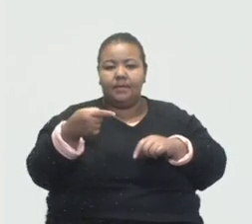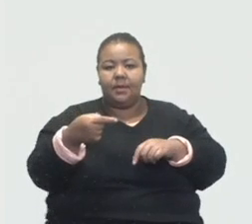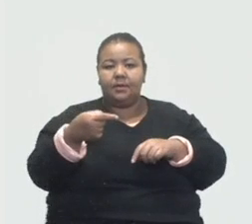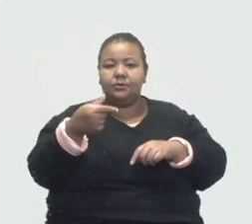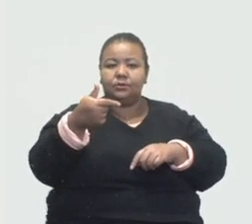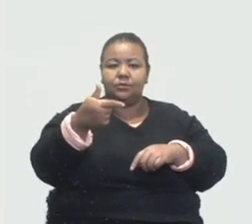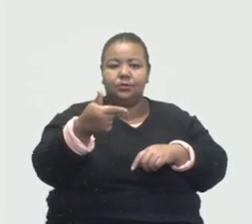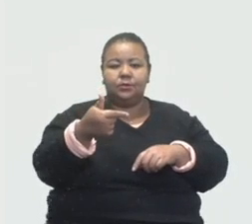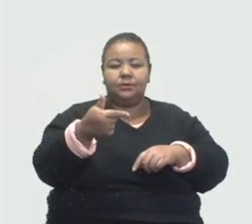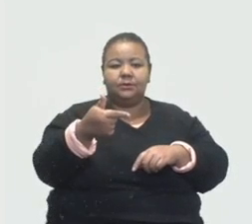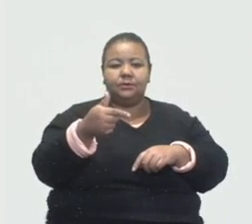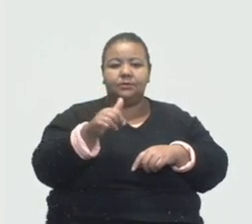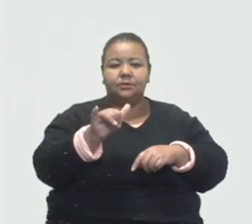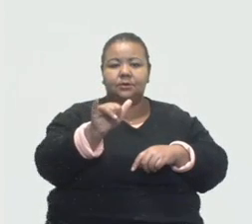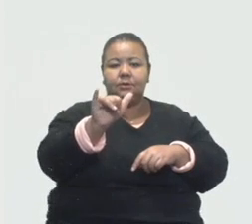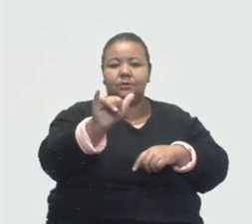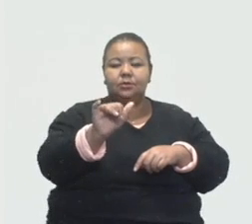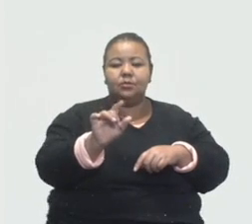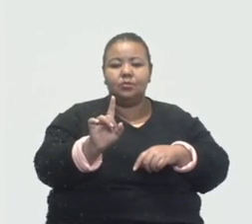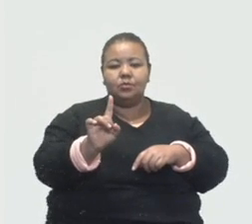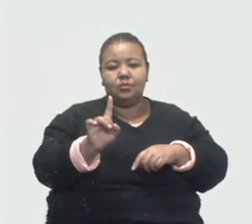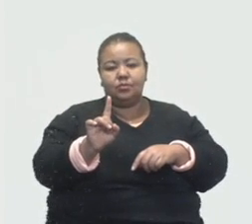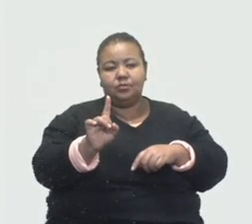menos 2y1,